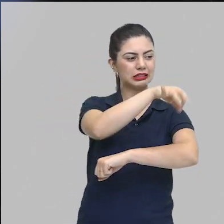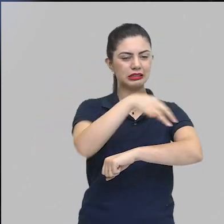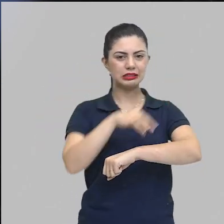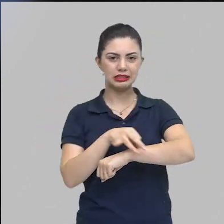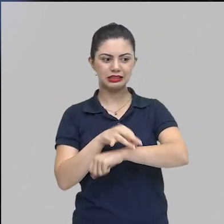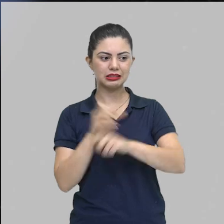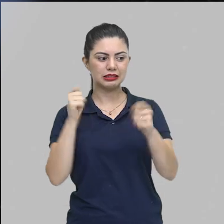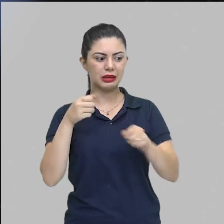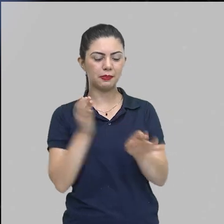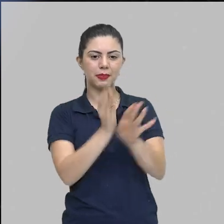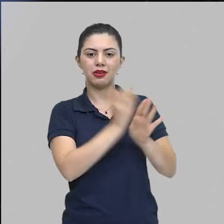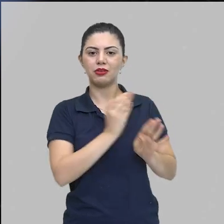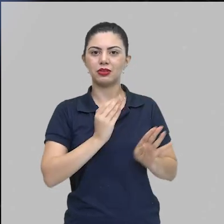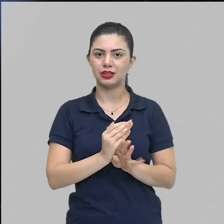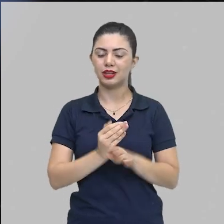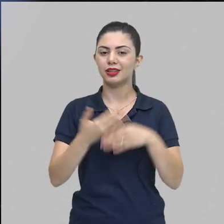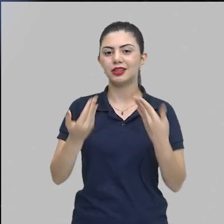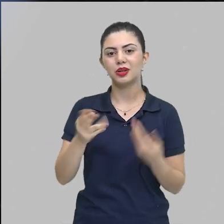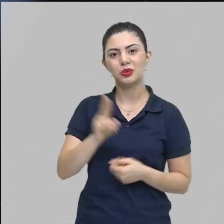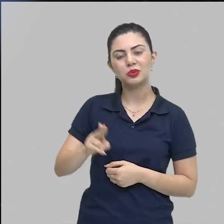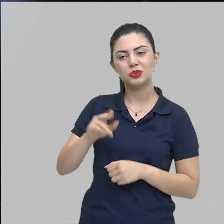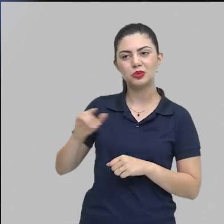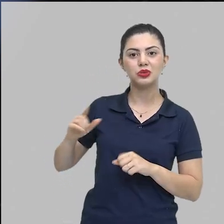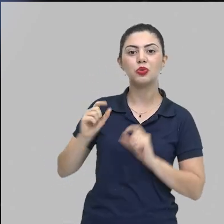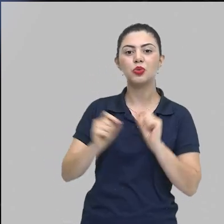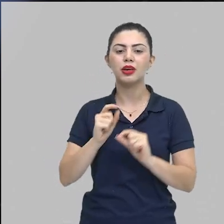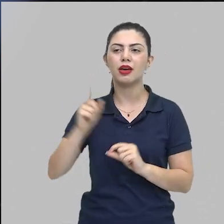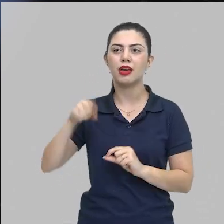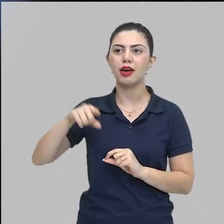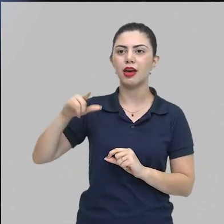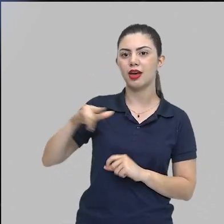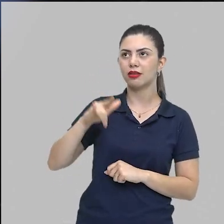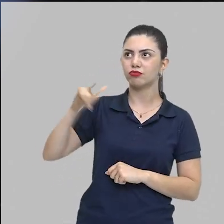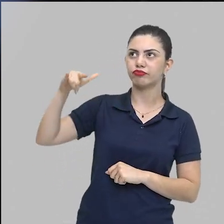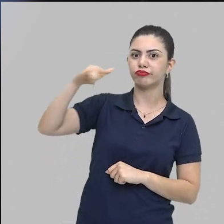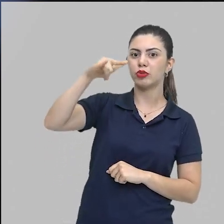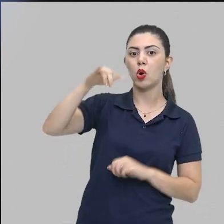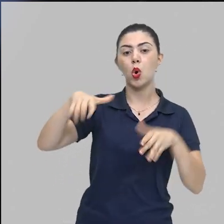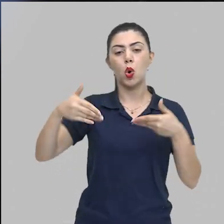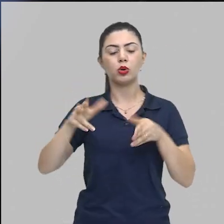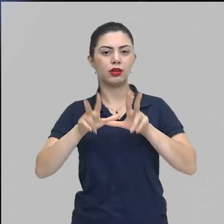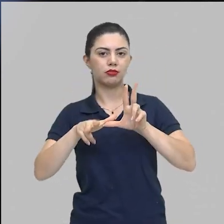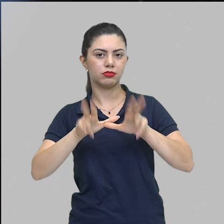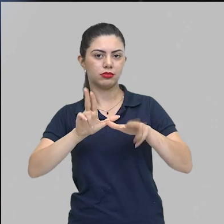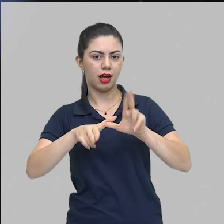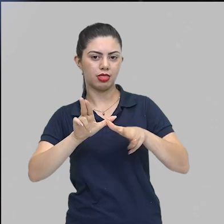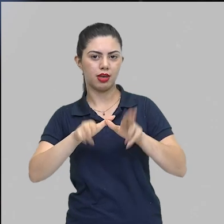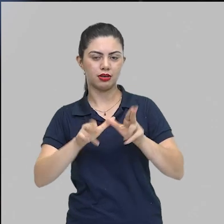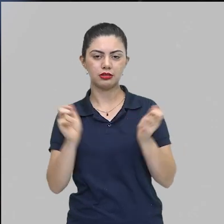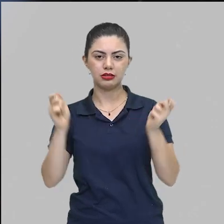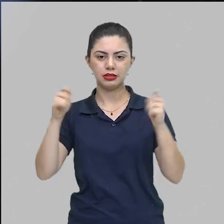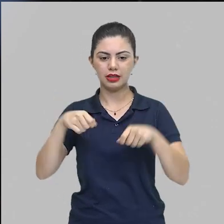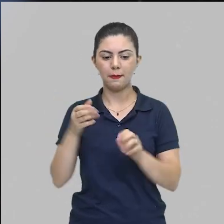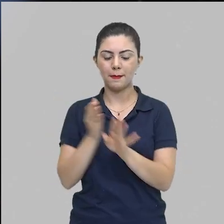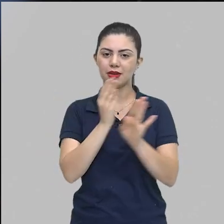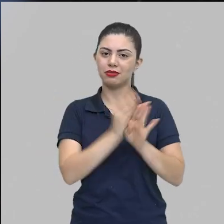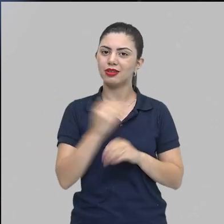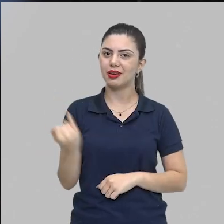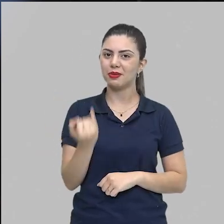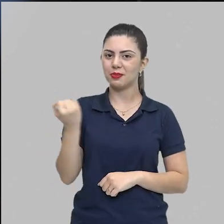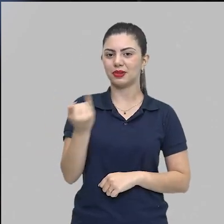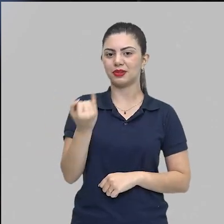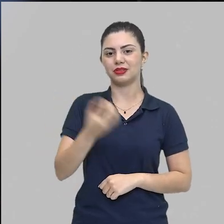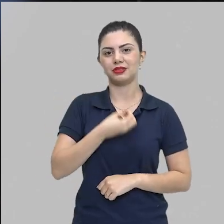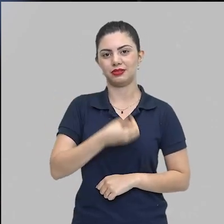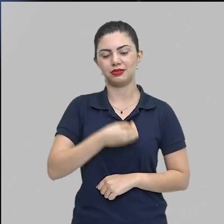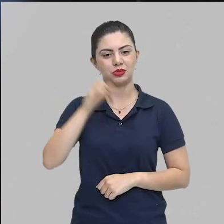aéreas que são realizadas com o drone e até mesmo com o satélite, que é o caso do Google Earth, elas são muito importantes no nosso dia a dia,